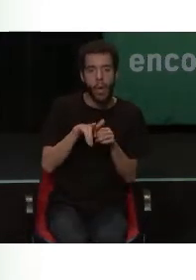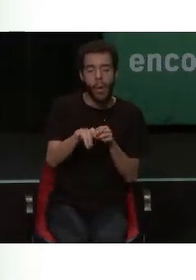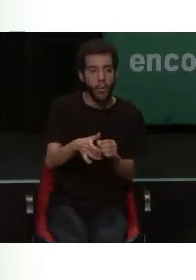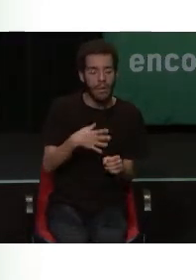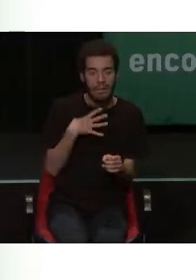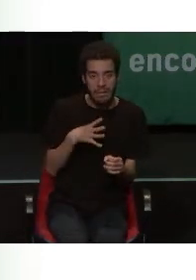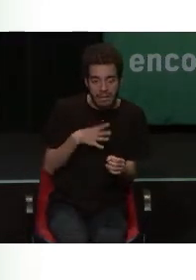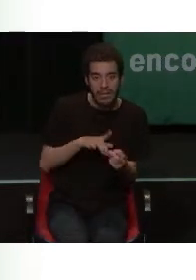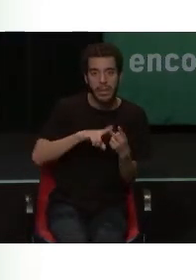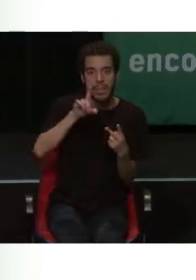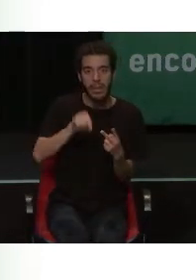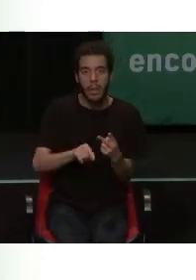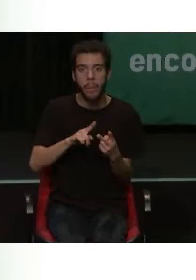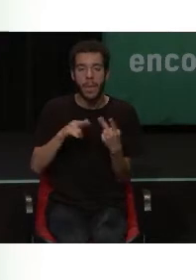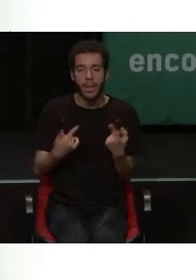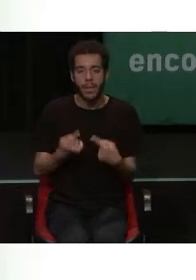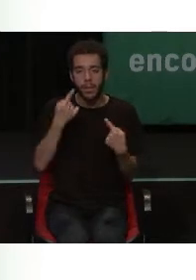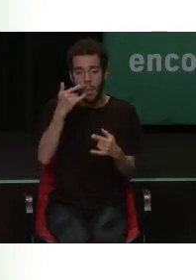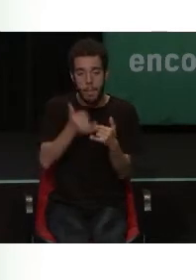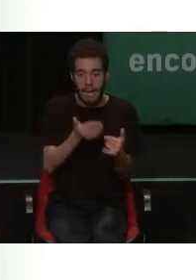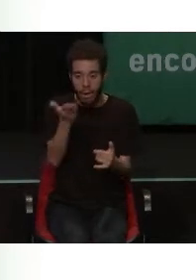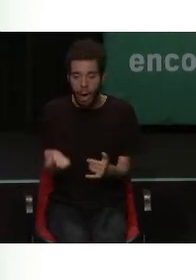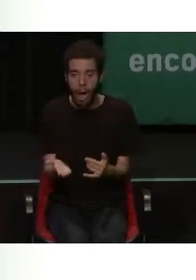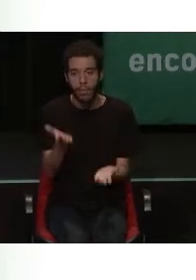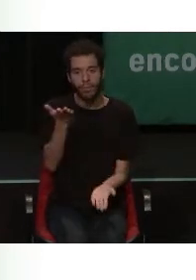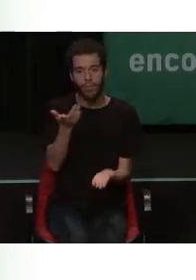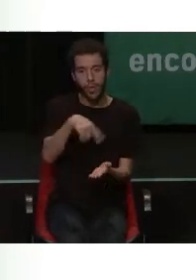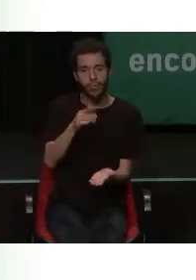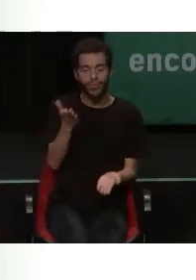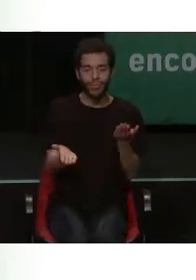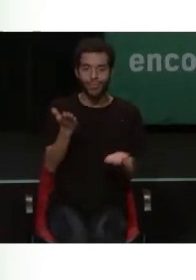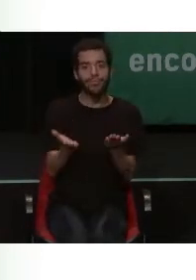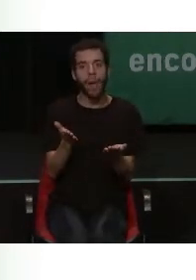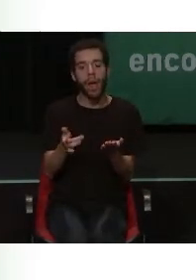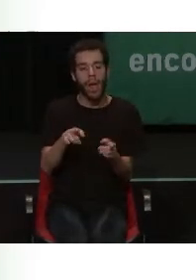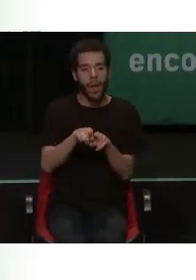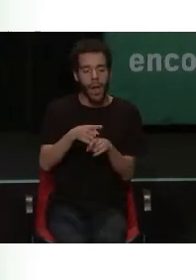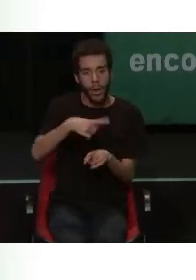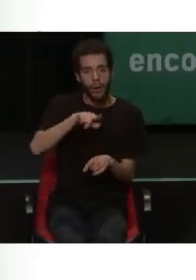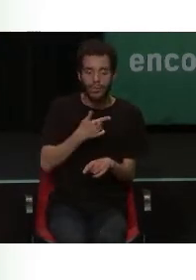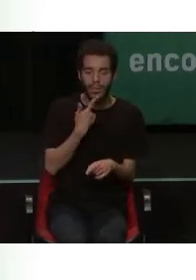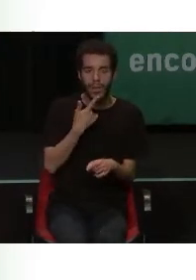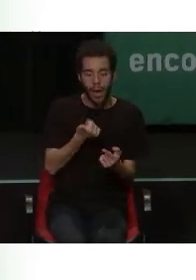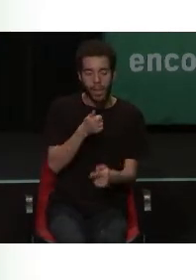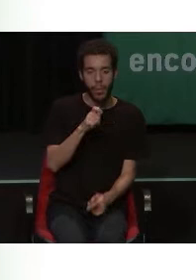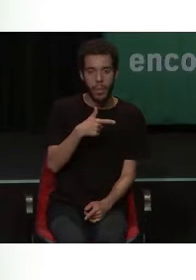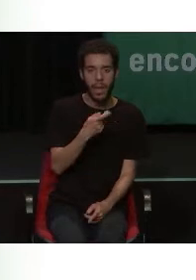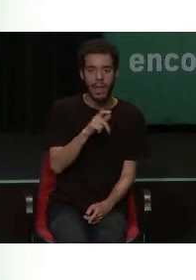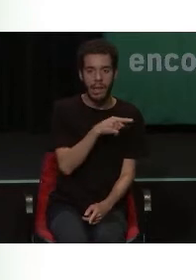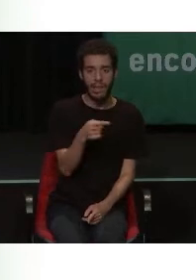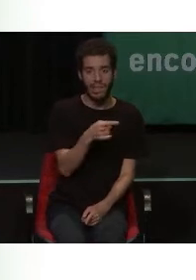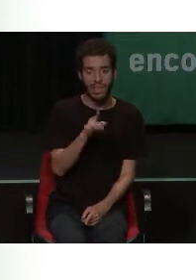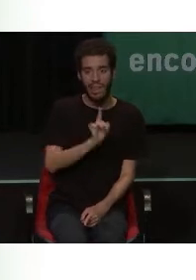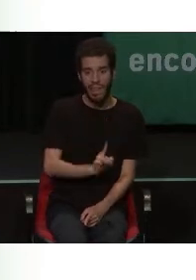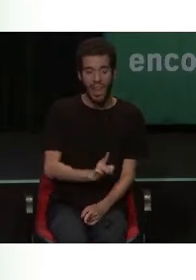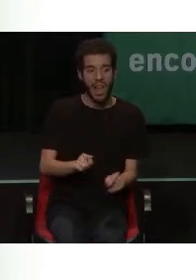e o score total da exposição ao risco, e nós aqui já conseguimos perceber porque é que o beta é negativo, porque é que pessoas